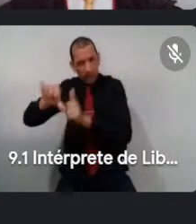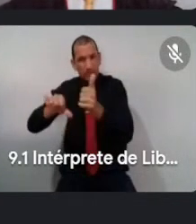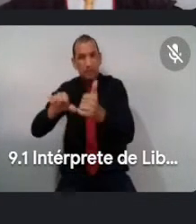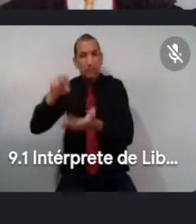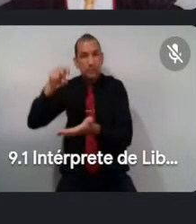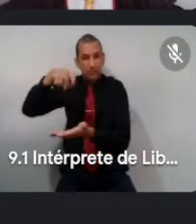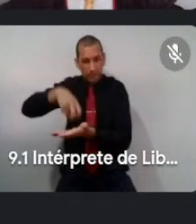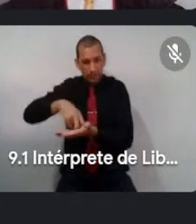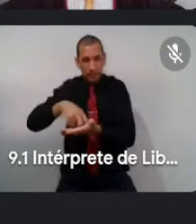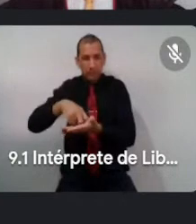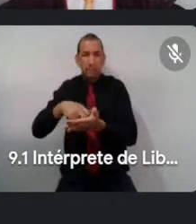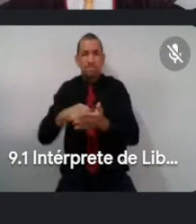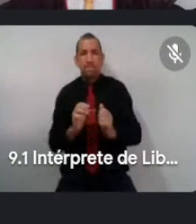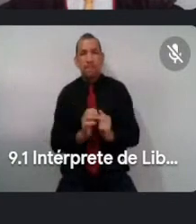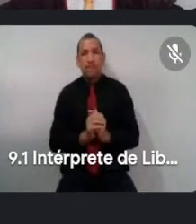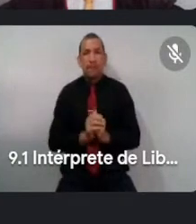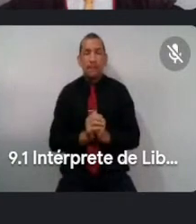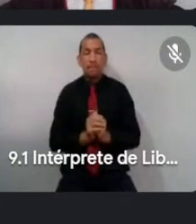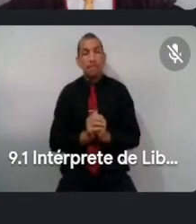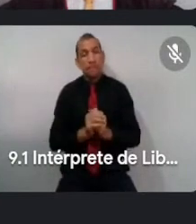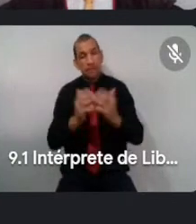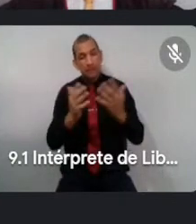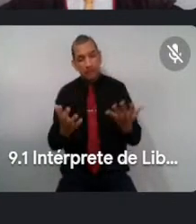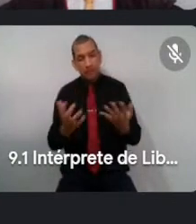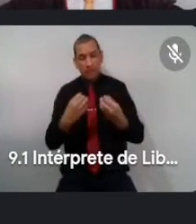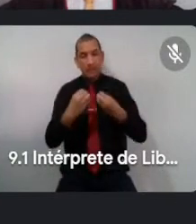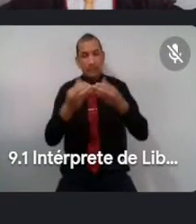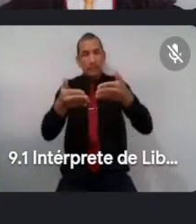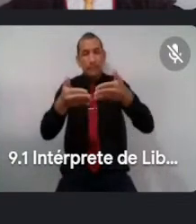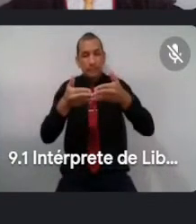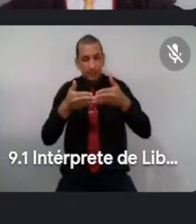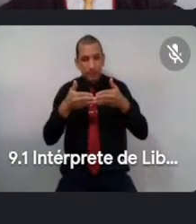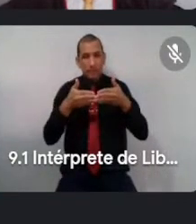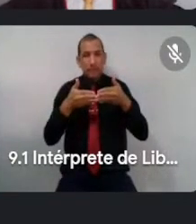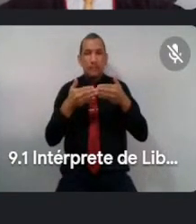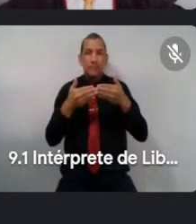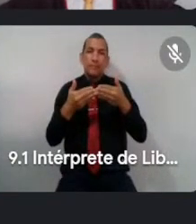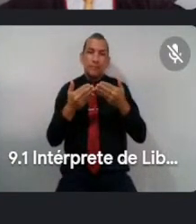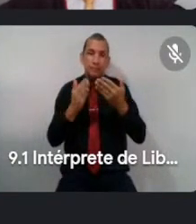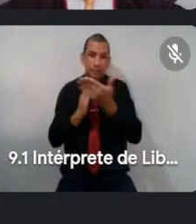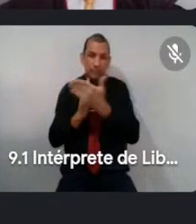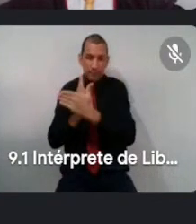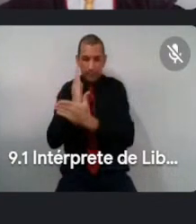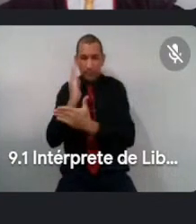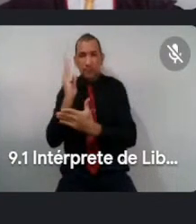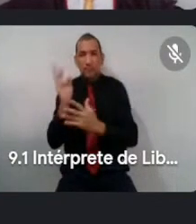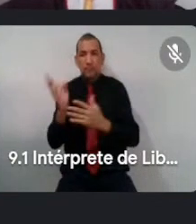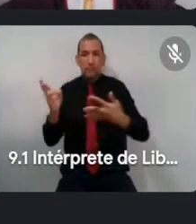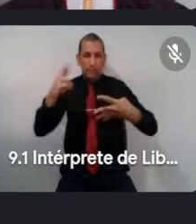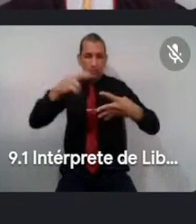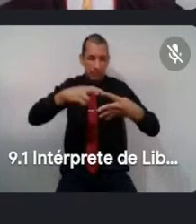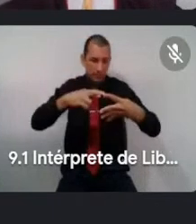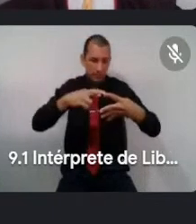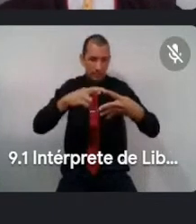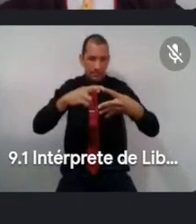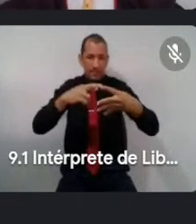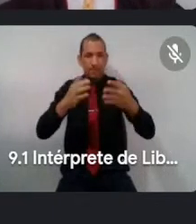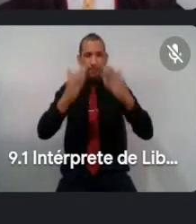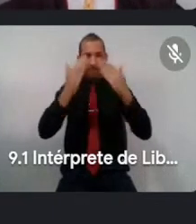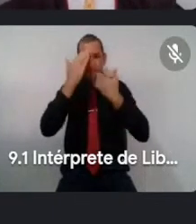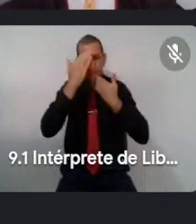dosimetria da pena é por essa razão esse pé provimento ao recurso me